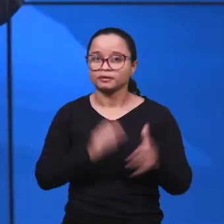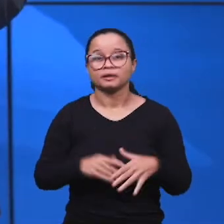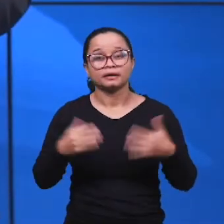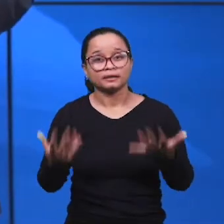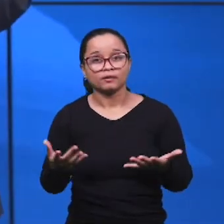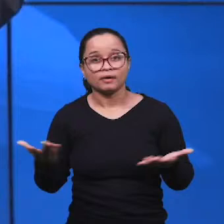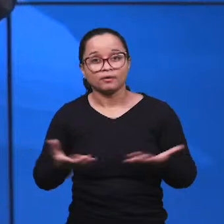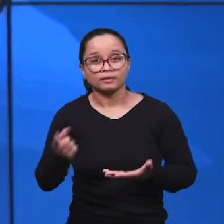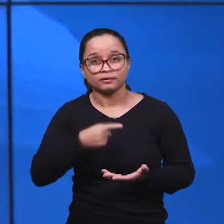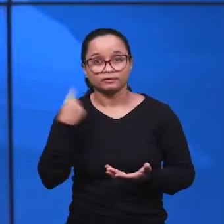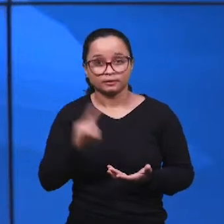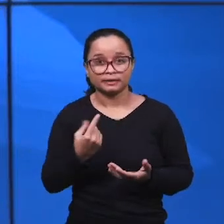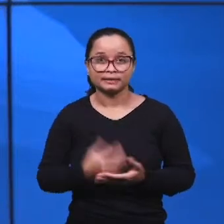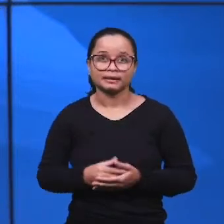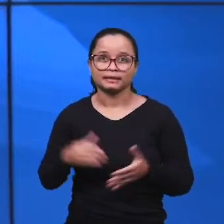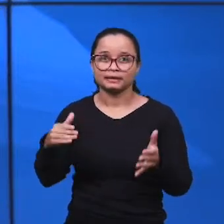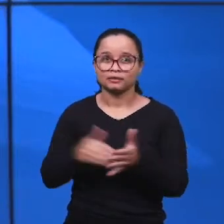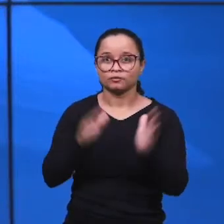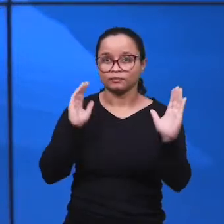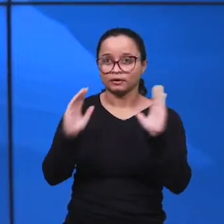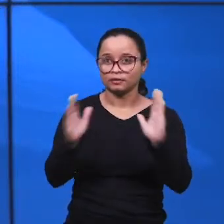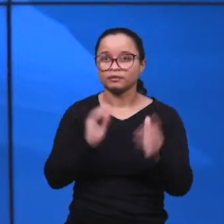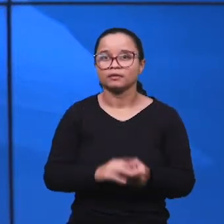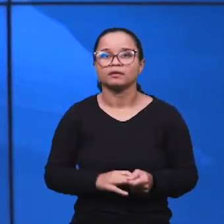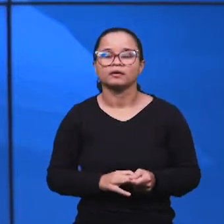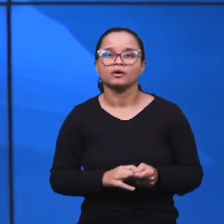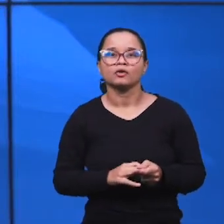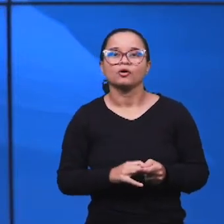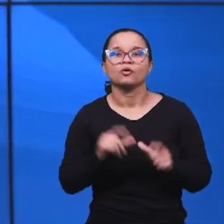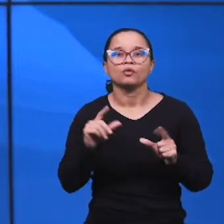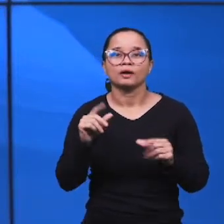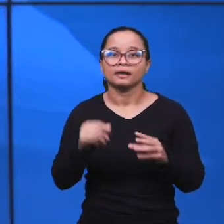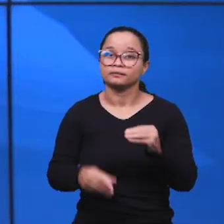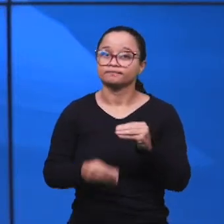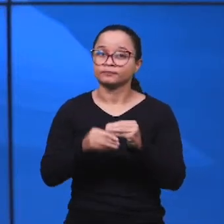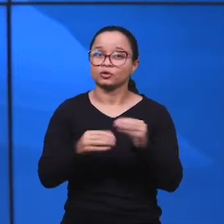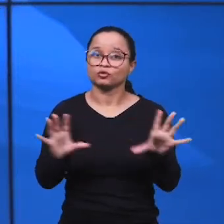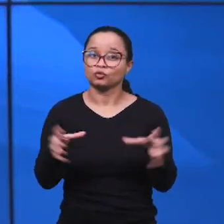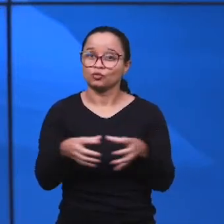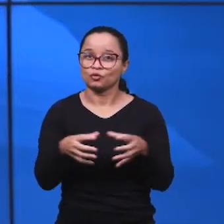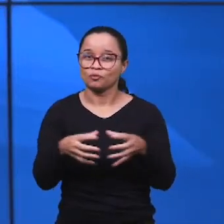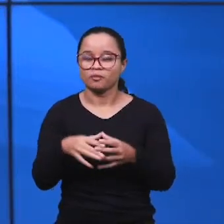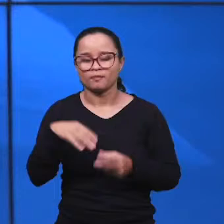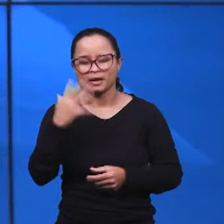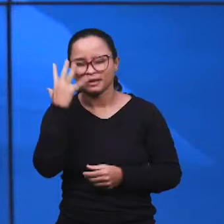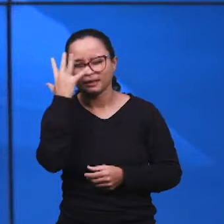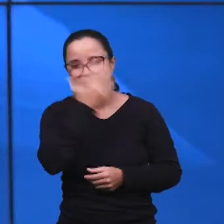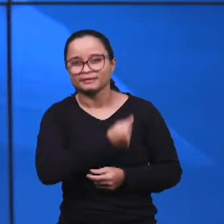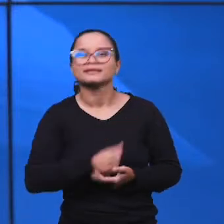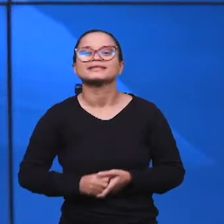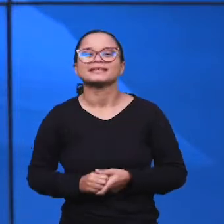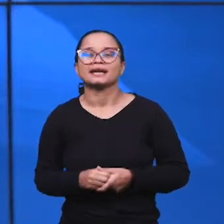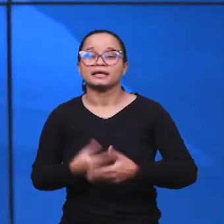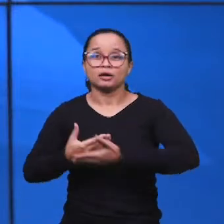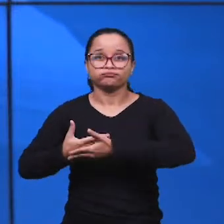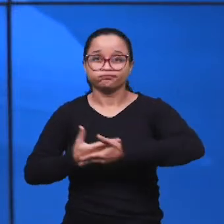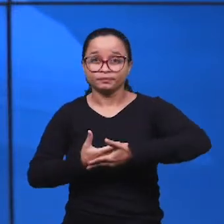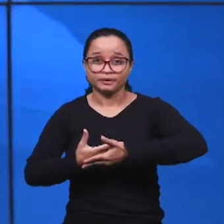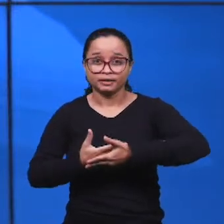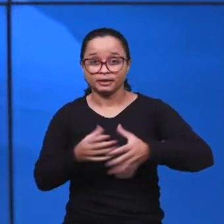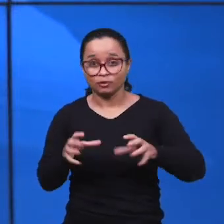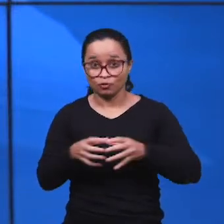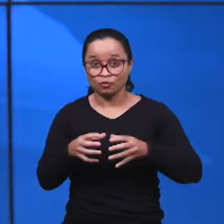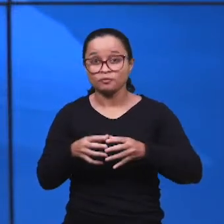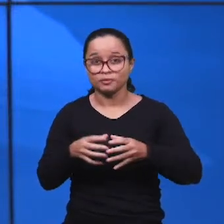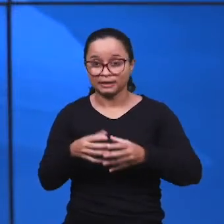nós temos agora, na nossa última parte, uma cooperação da nossa classe mais linda da igreja, que é a classe dos bebês, aquela classe